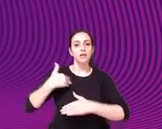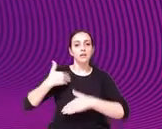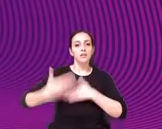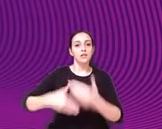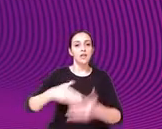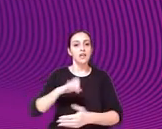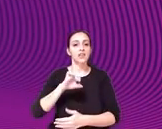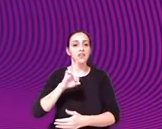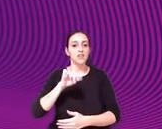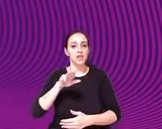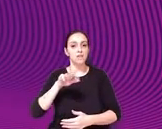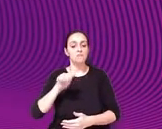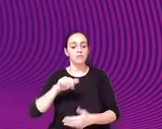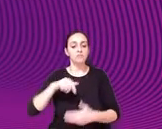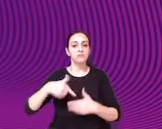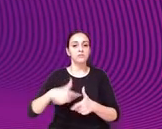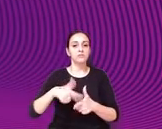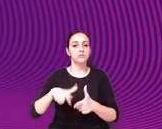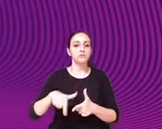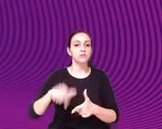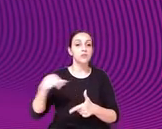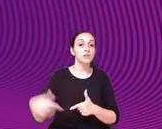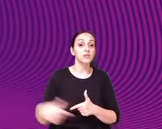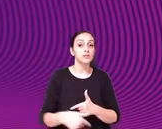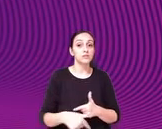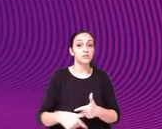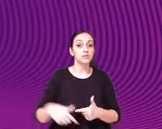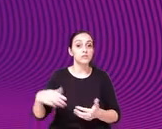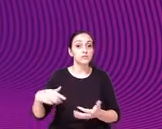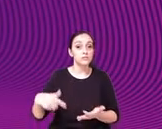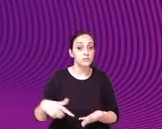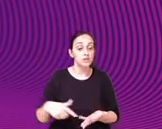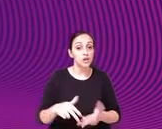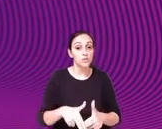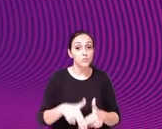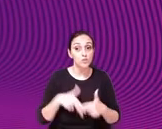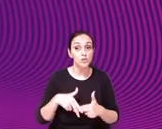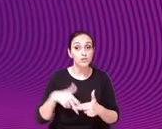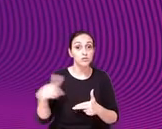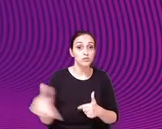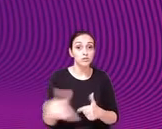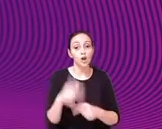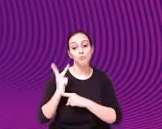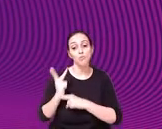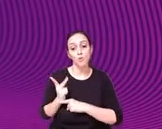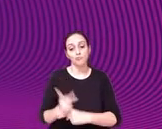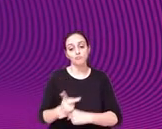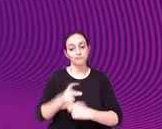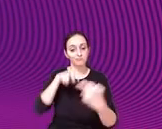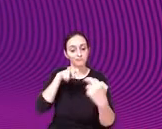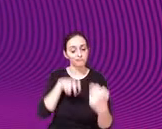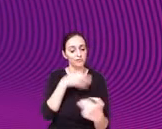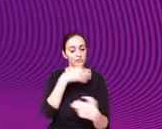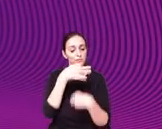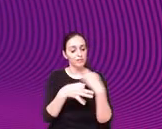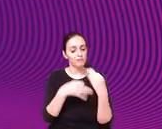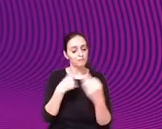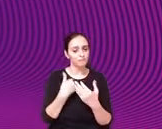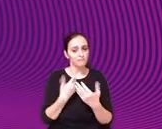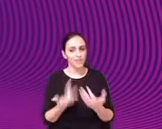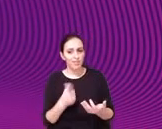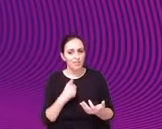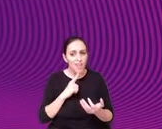inferior. Foi por essa razão que ela veio procurar a opinião. Falou: mas eu tenho ou não tenho